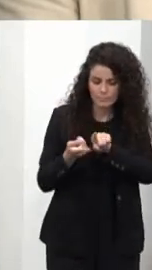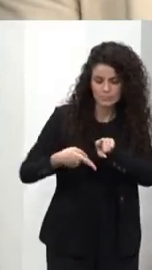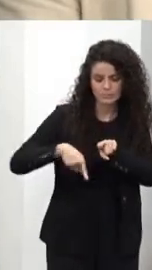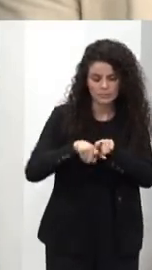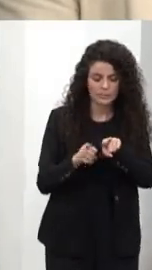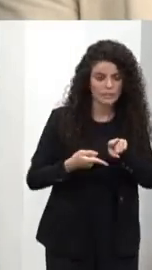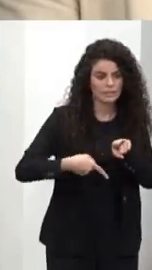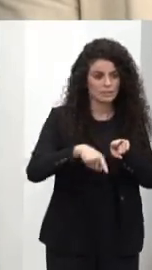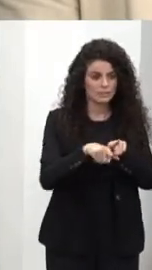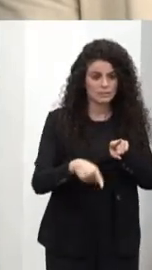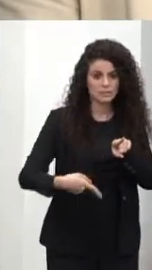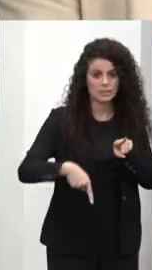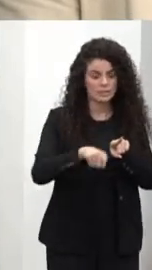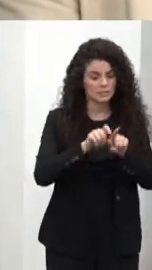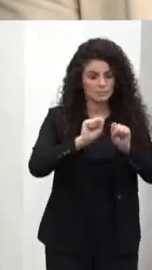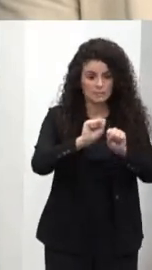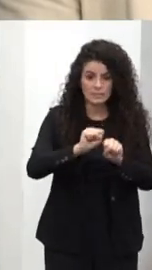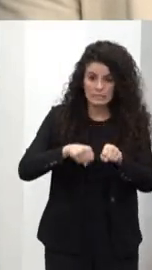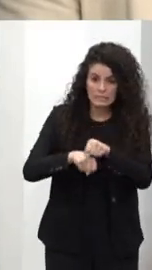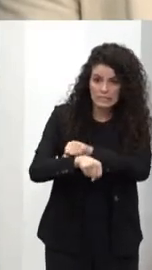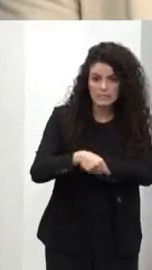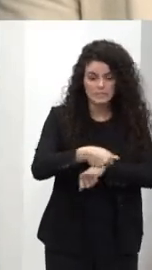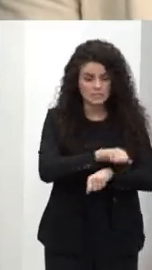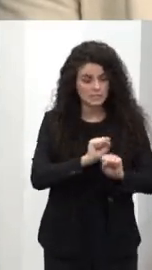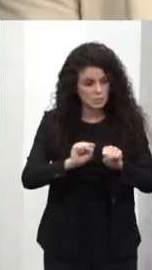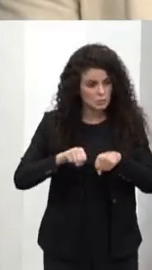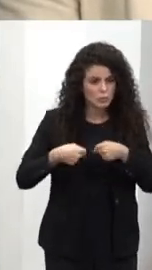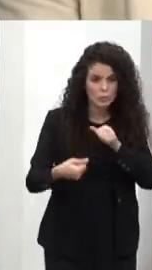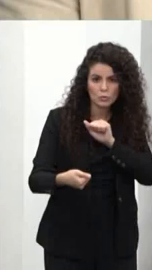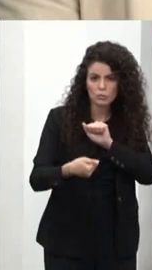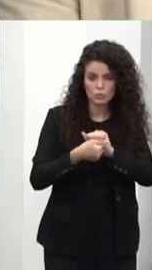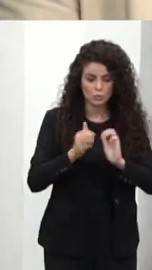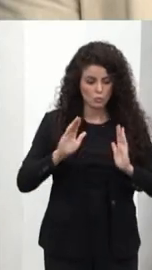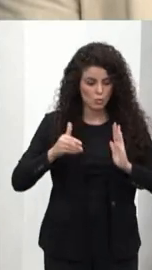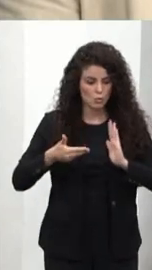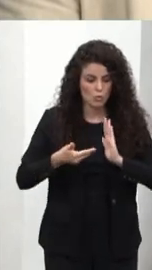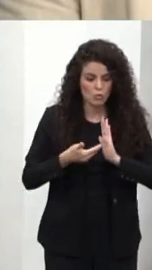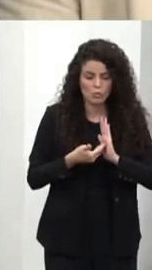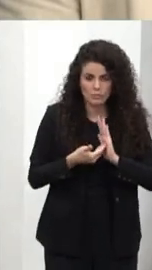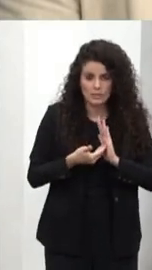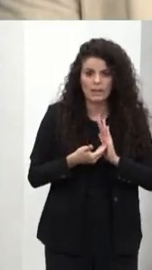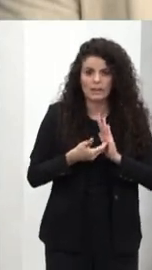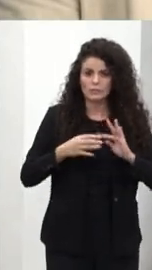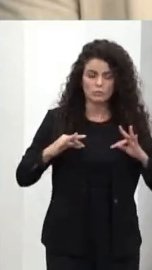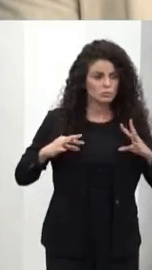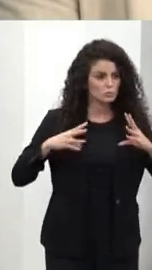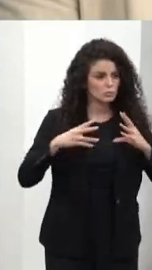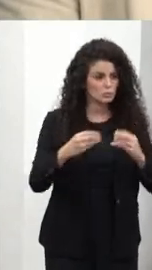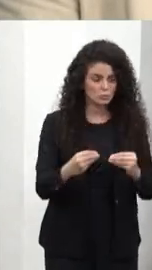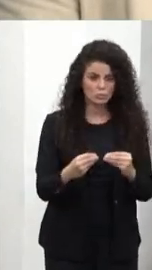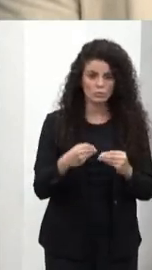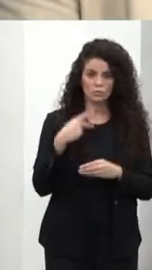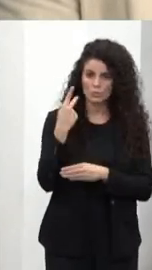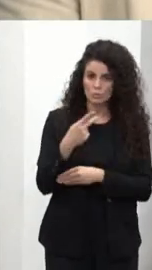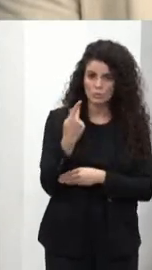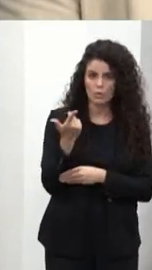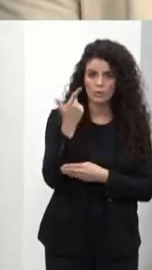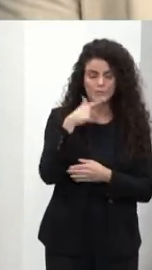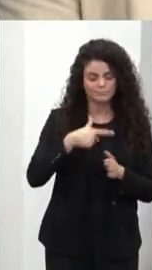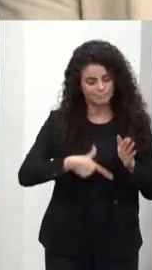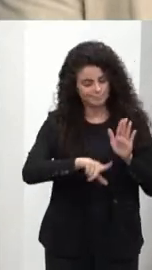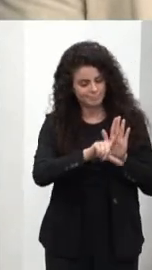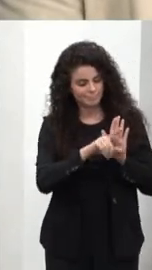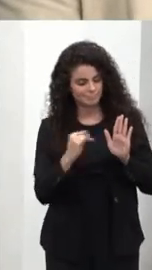humano né com parlamentares com o Congresso Nacional Se conseguiu leis importantes como